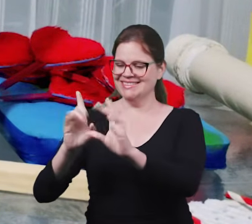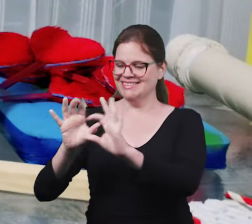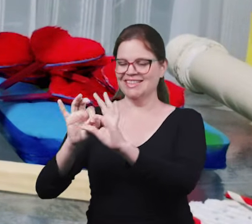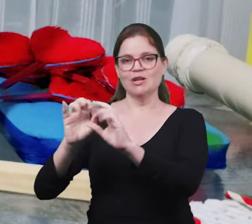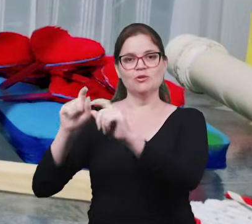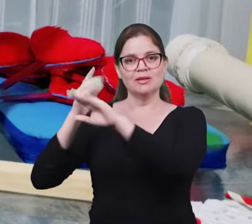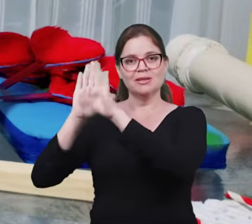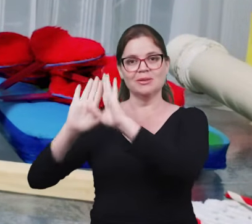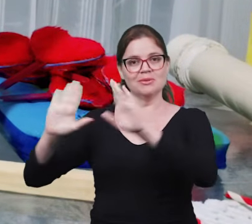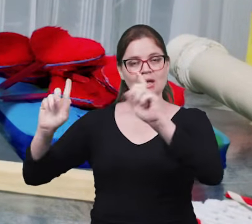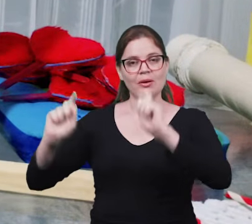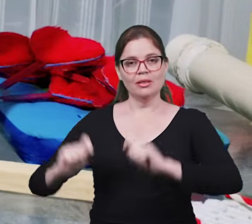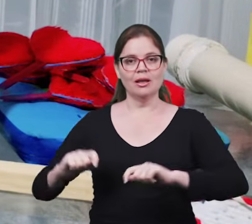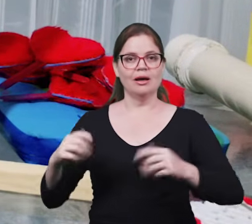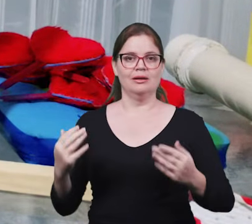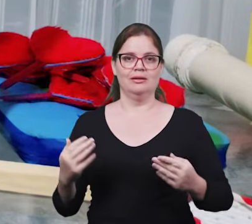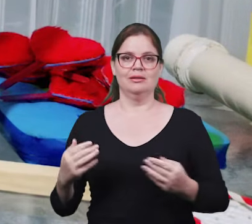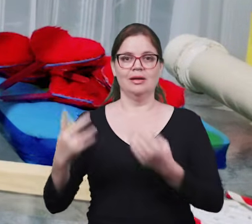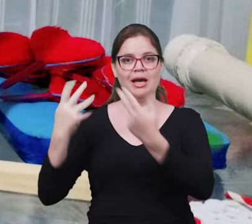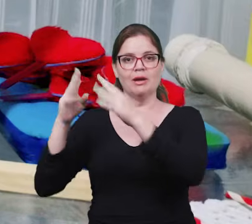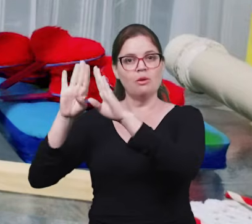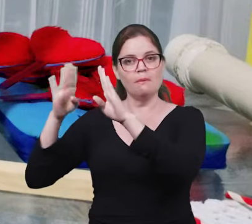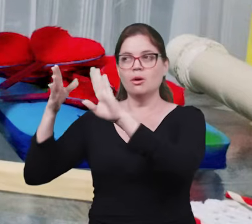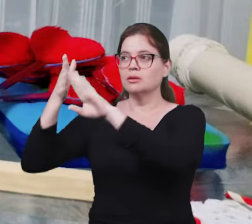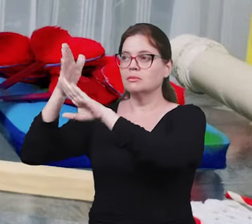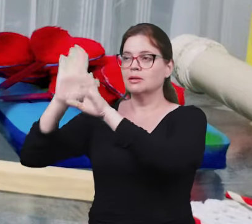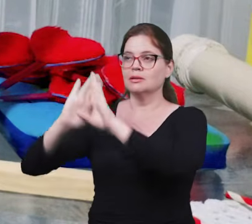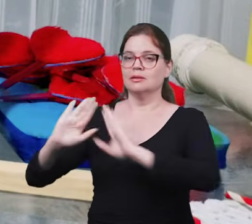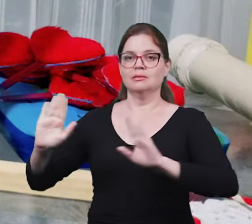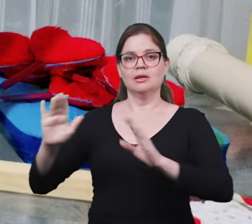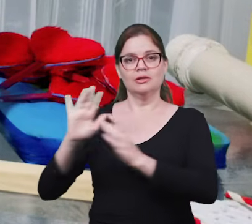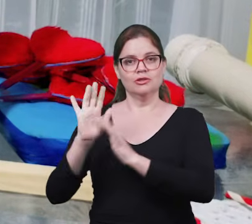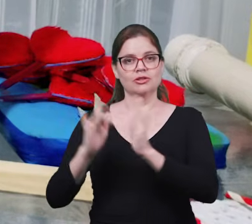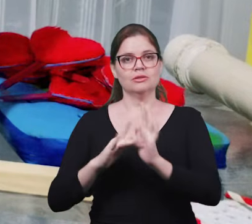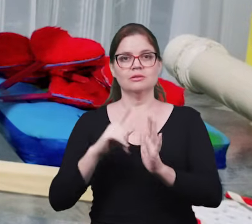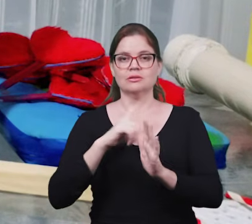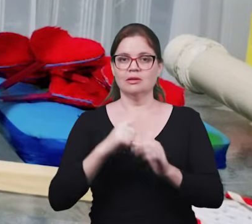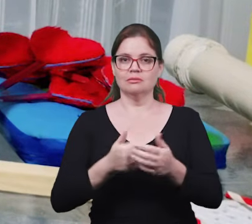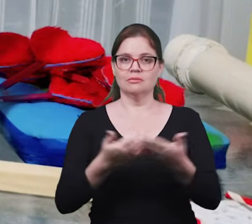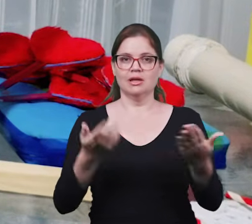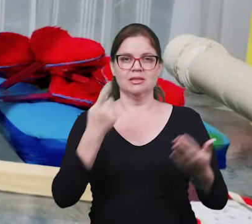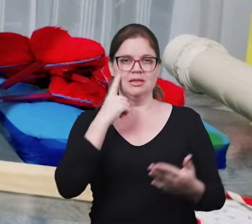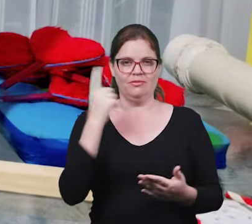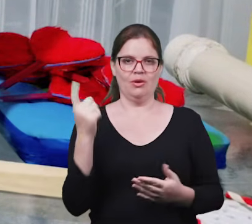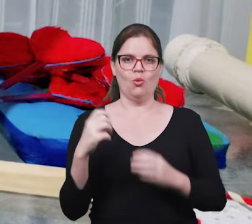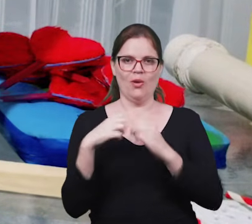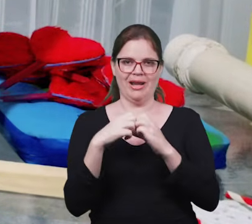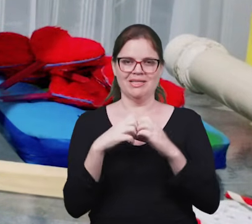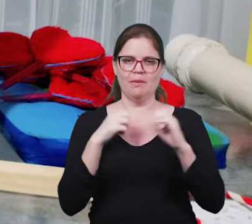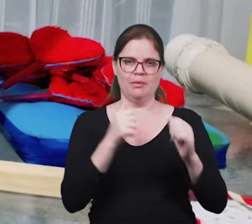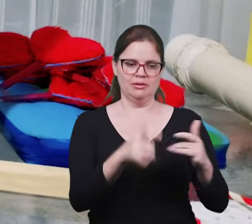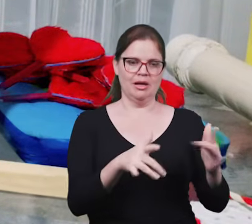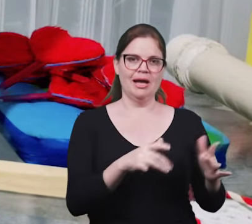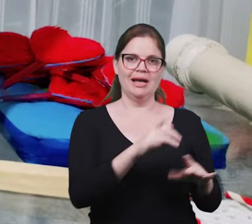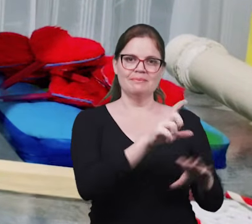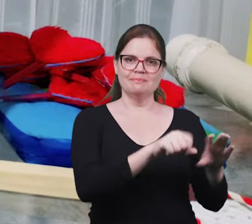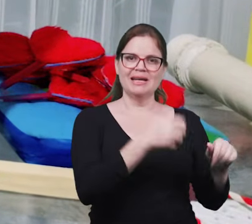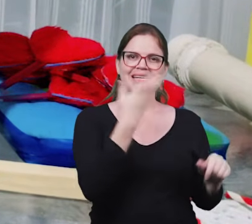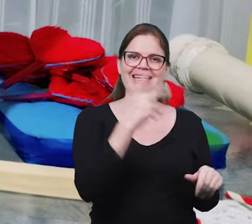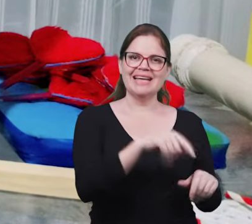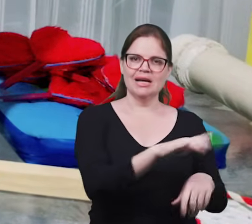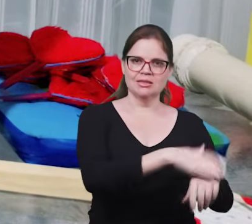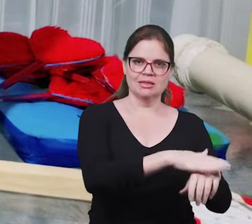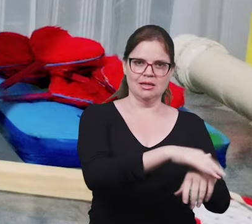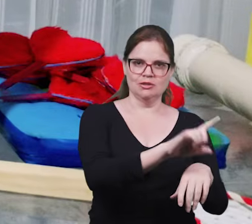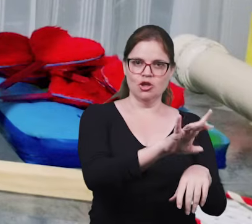eternidade. Olha, e o Senhor tem alcançado muitas pessoas. Esses coraçõezinhos podem estar soltos e a própria criança pode estar